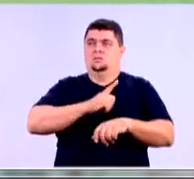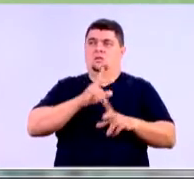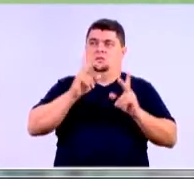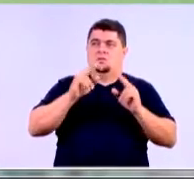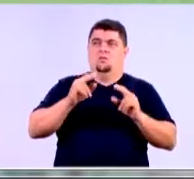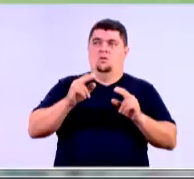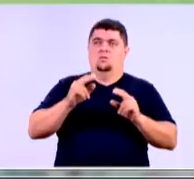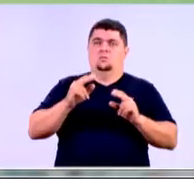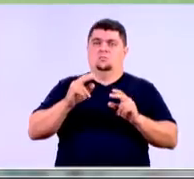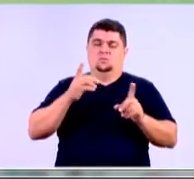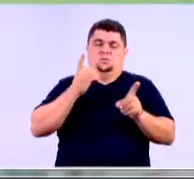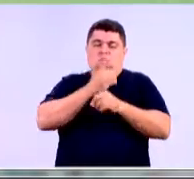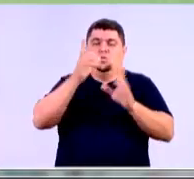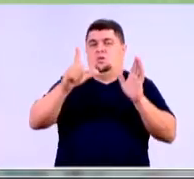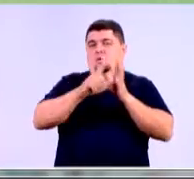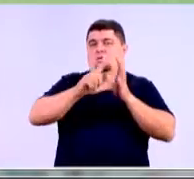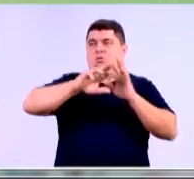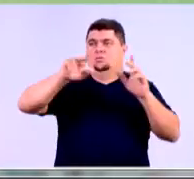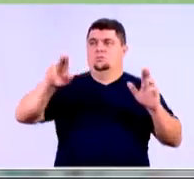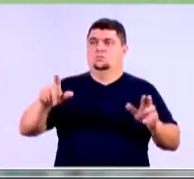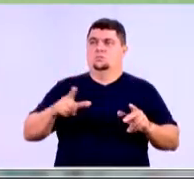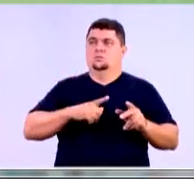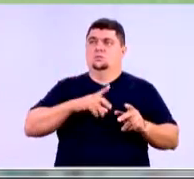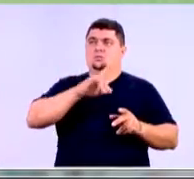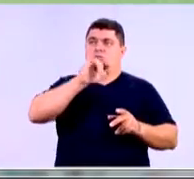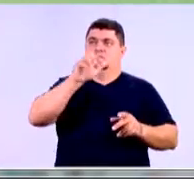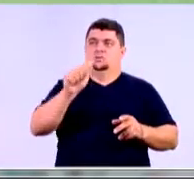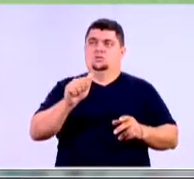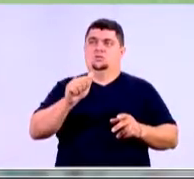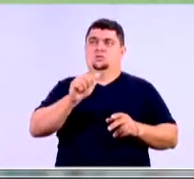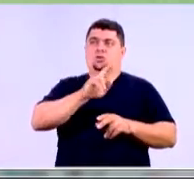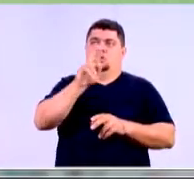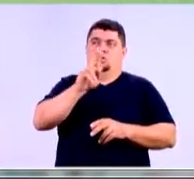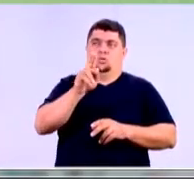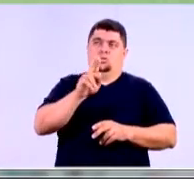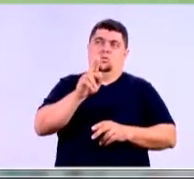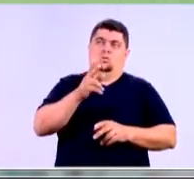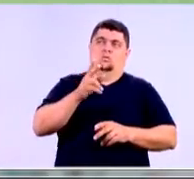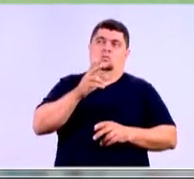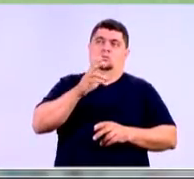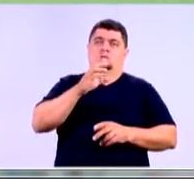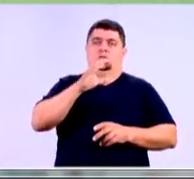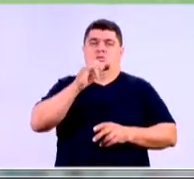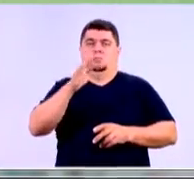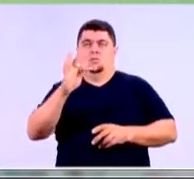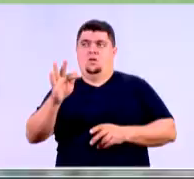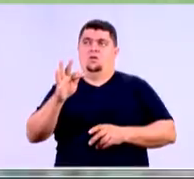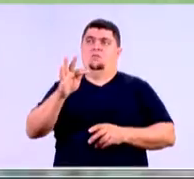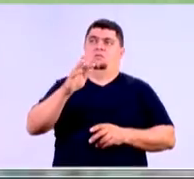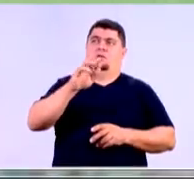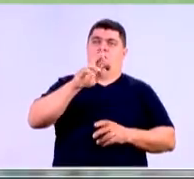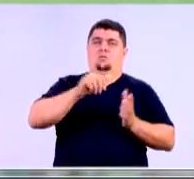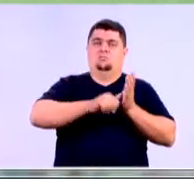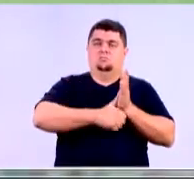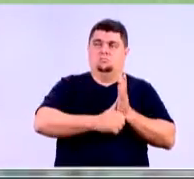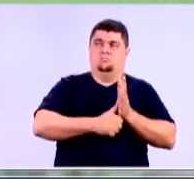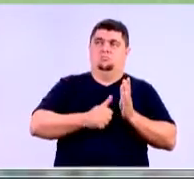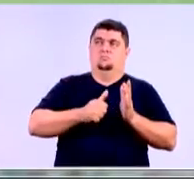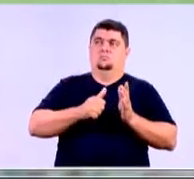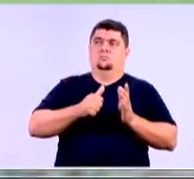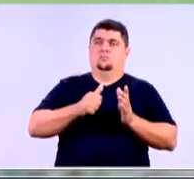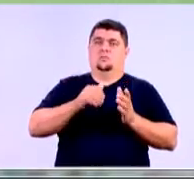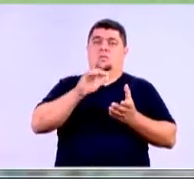gente vê. Tem aí a data do cadastro, a identificação do cliente. Nome, CPF, RG,